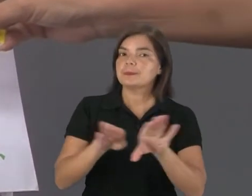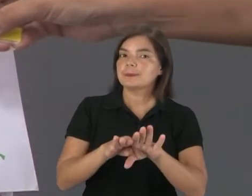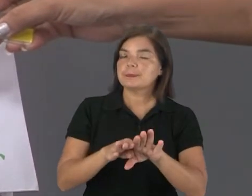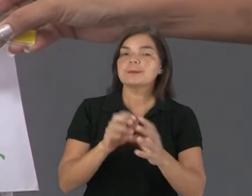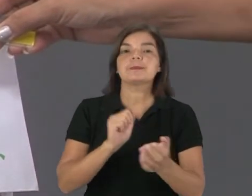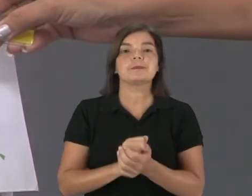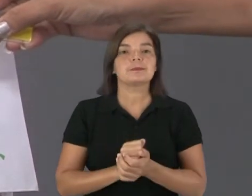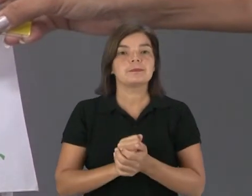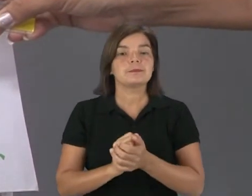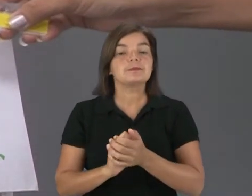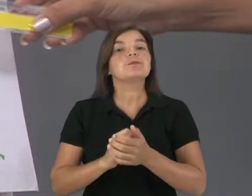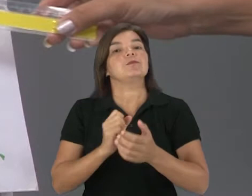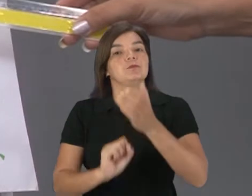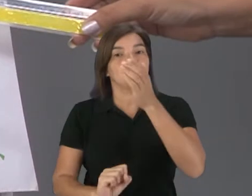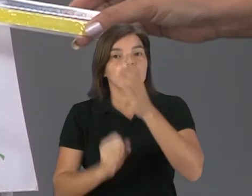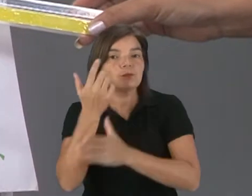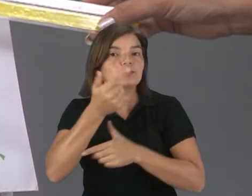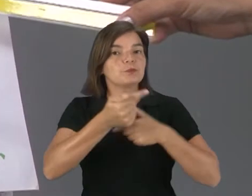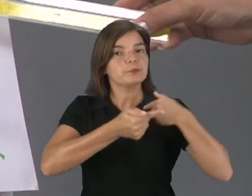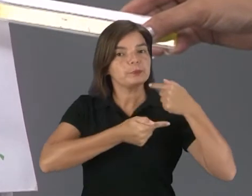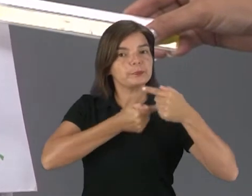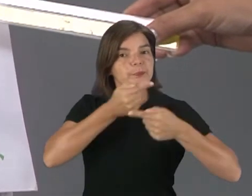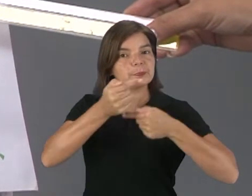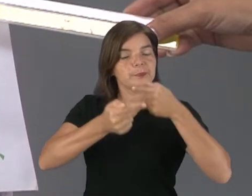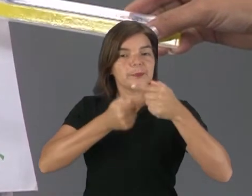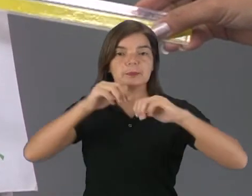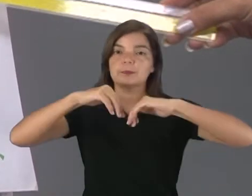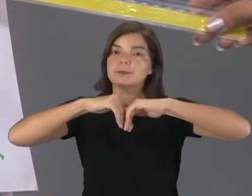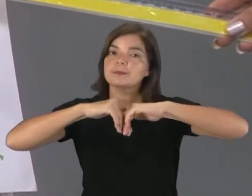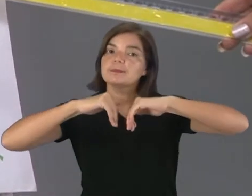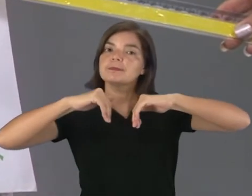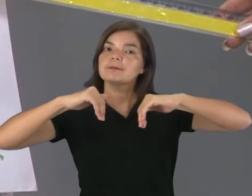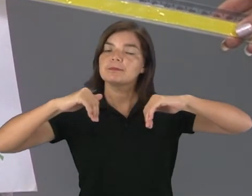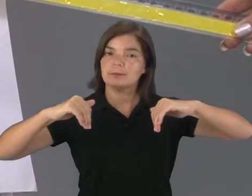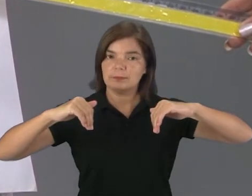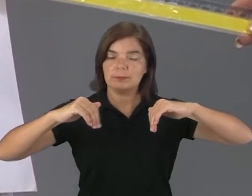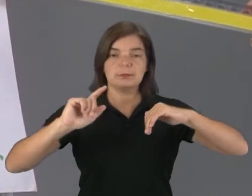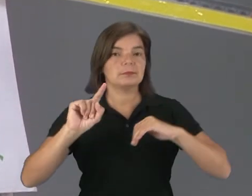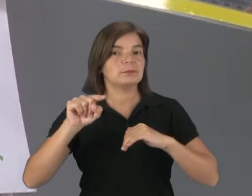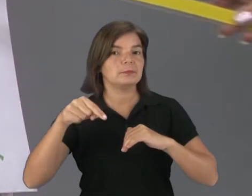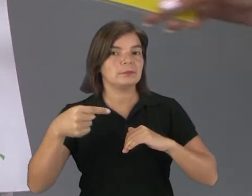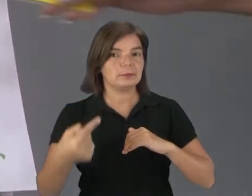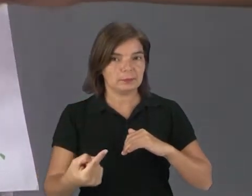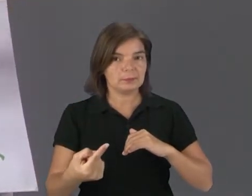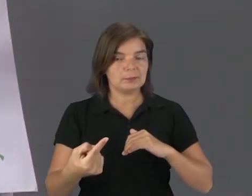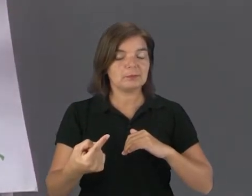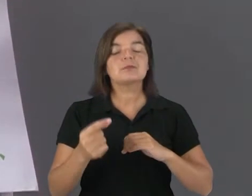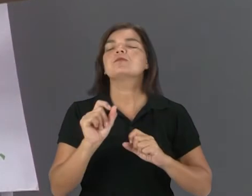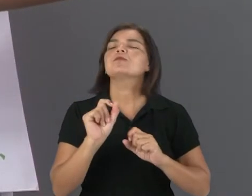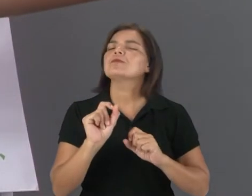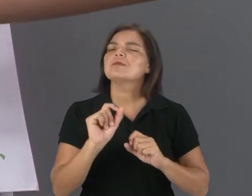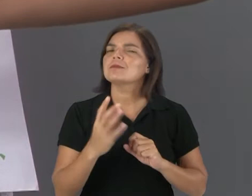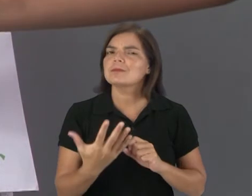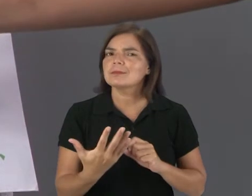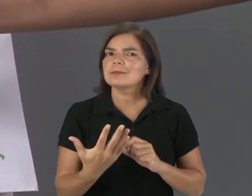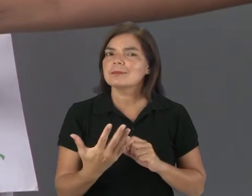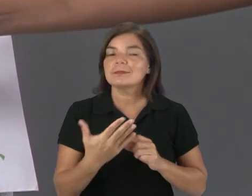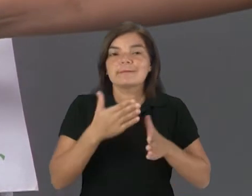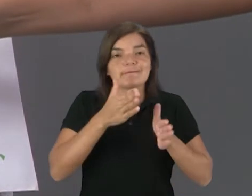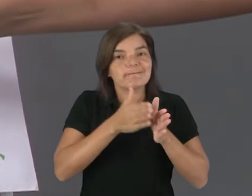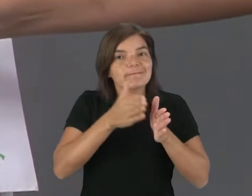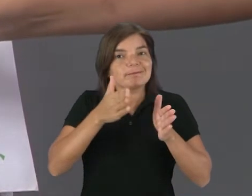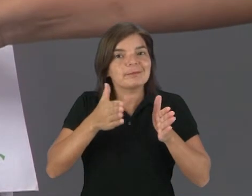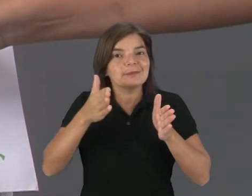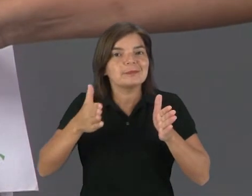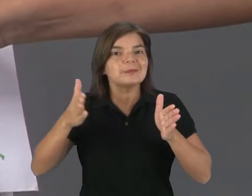essas matérias-primas são separadas, depois ocorre o